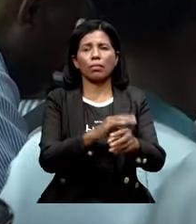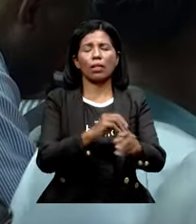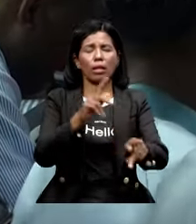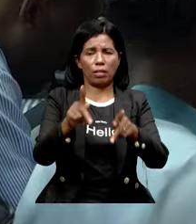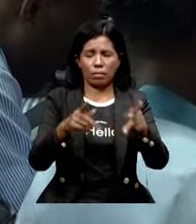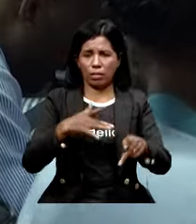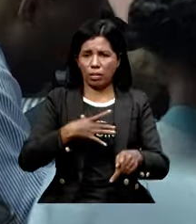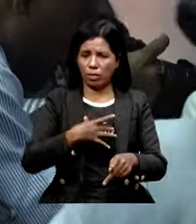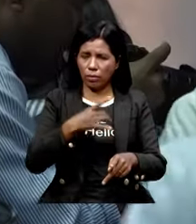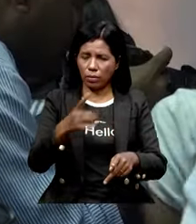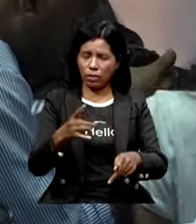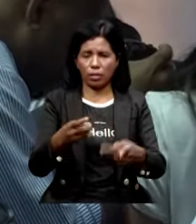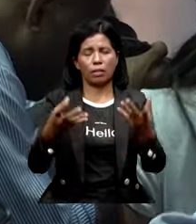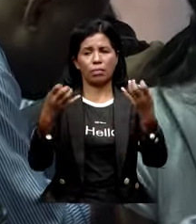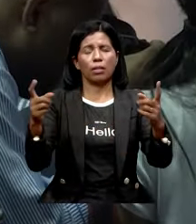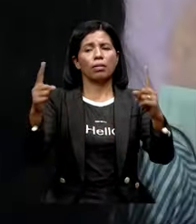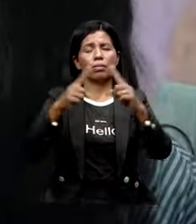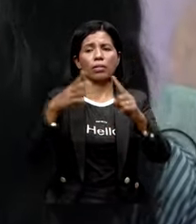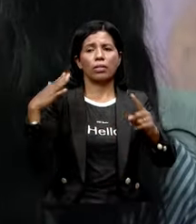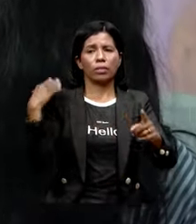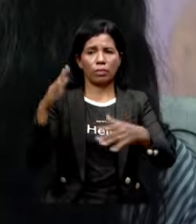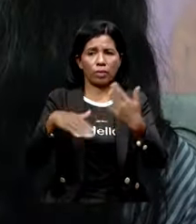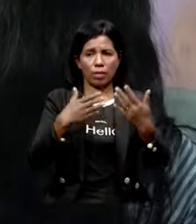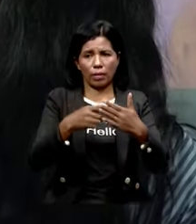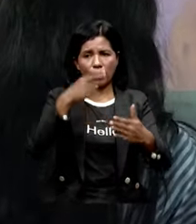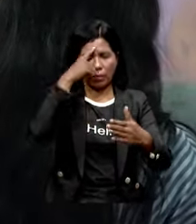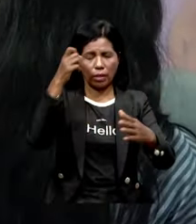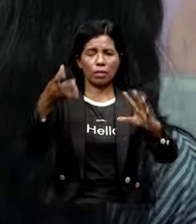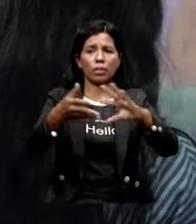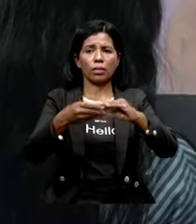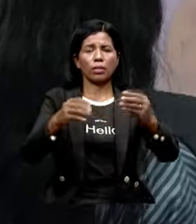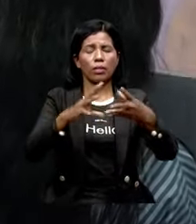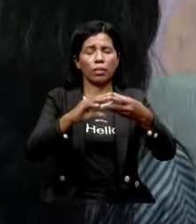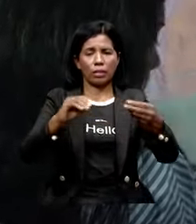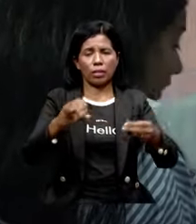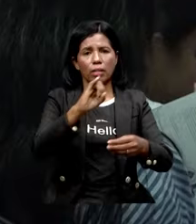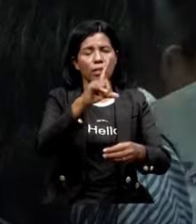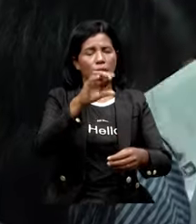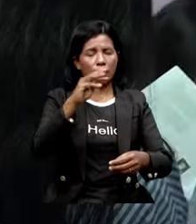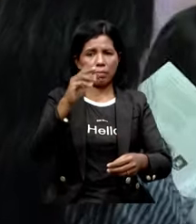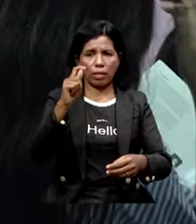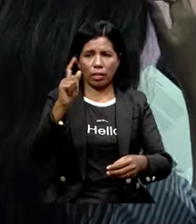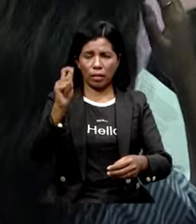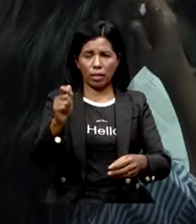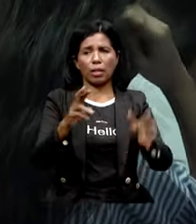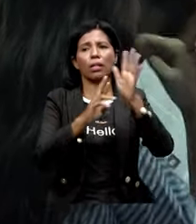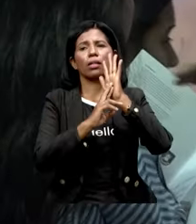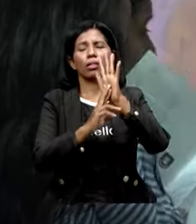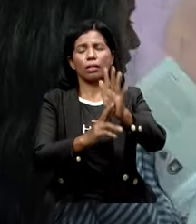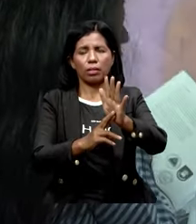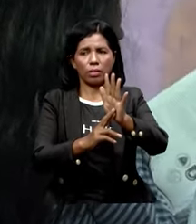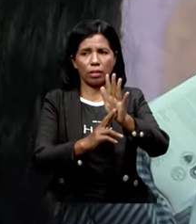atrativo liutan pa jovem será. Então história ele matar representa narrativo